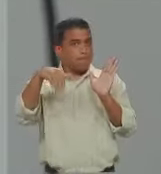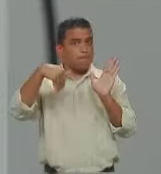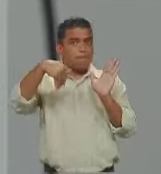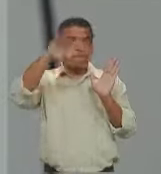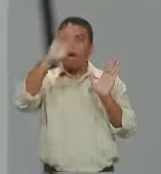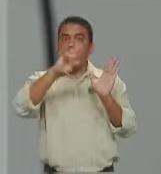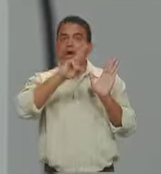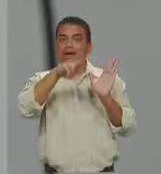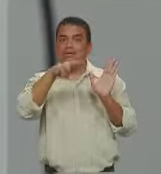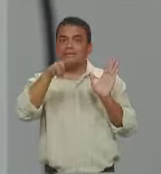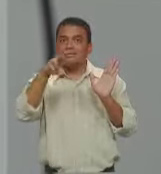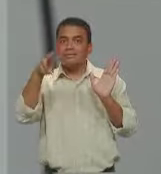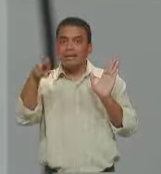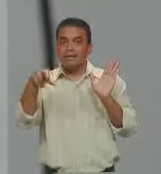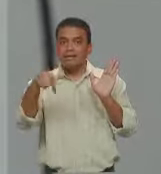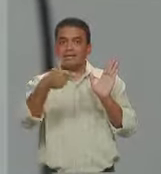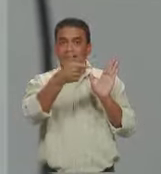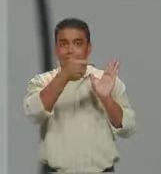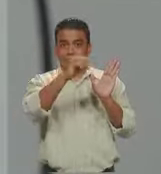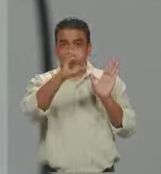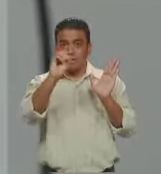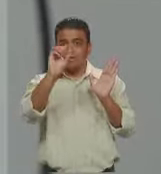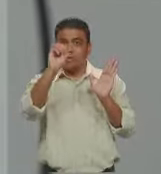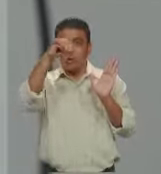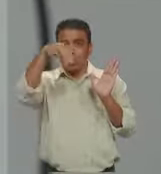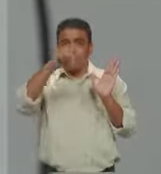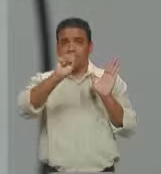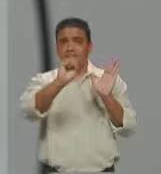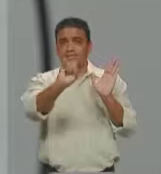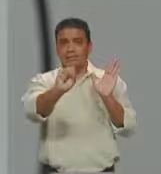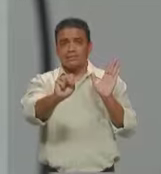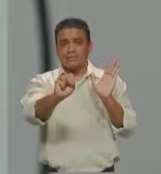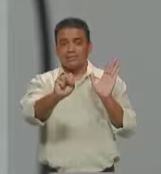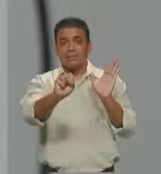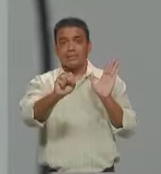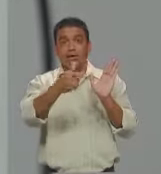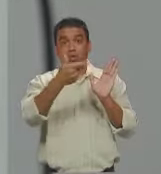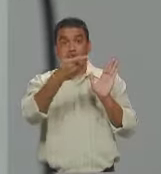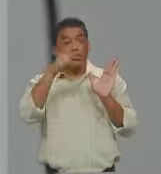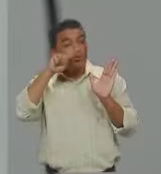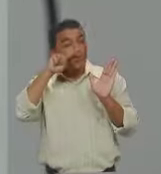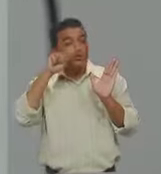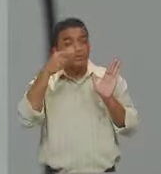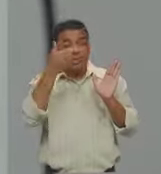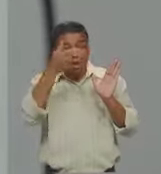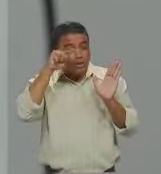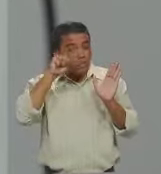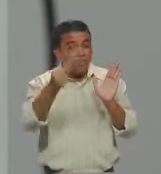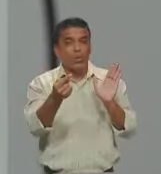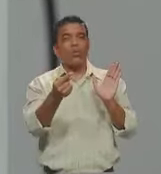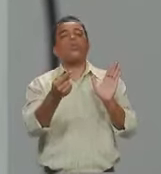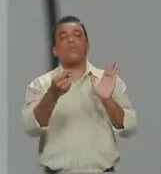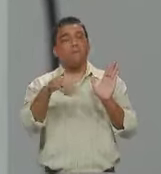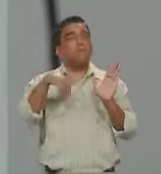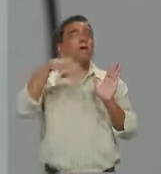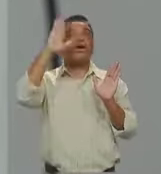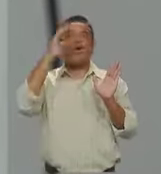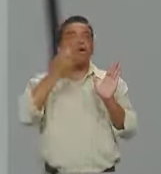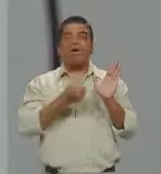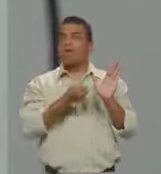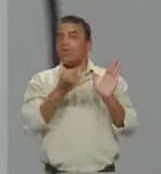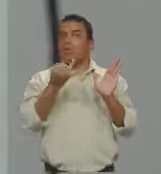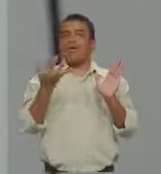ele vai registrar é 200 ohms. Se eu venho para de cá, que é 2.000, então o maior valor será 2.000, ok?